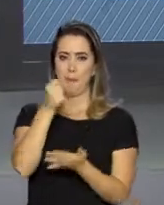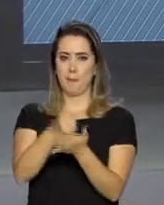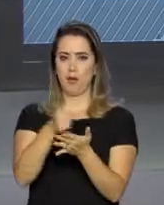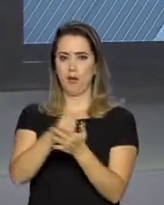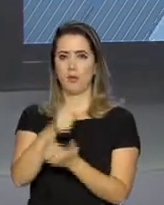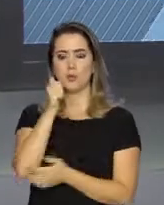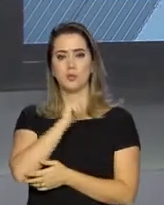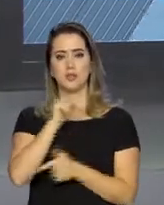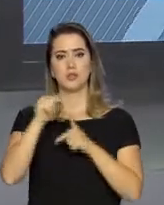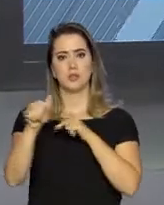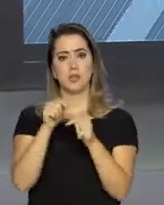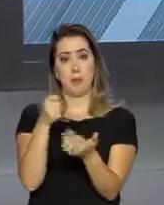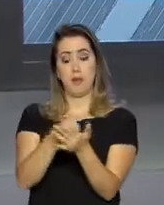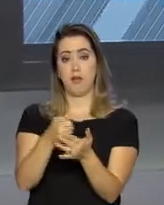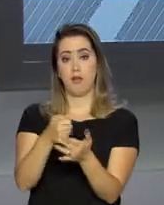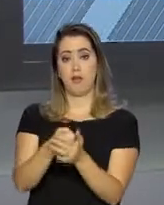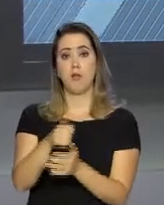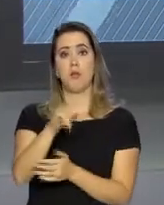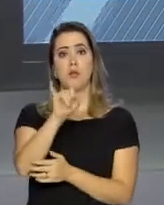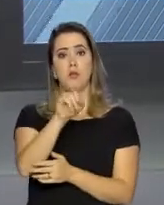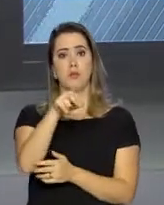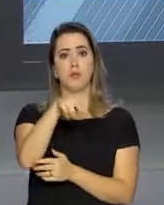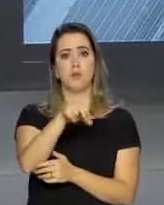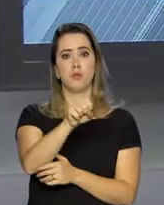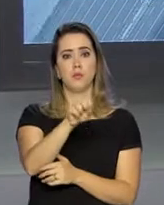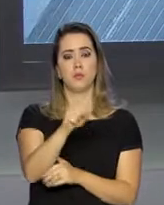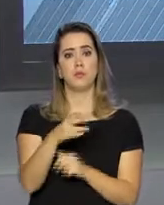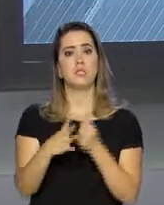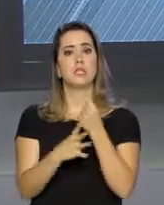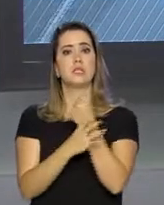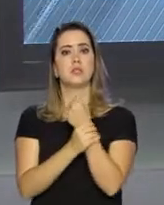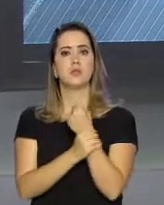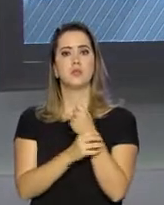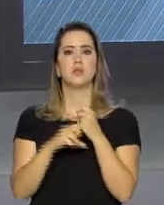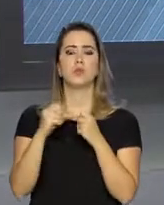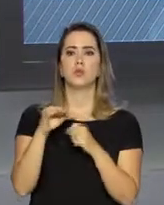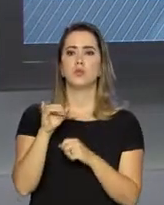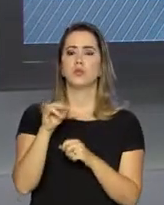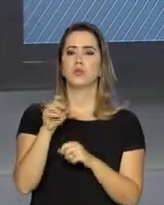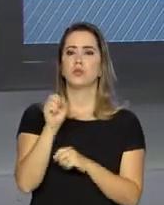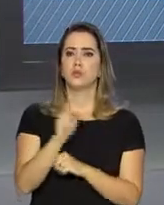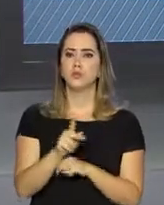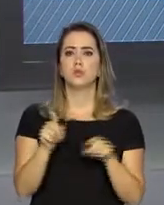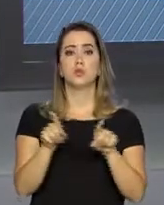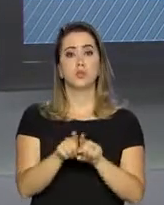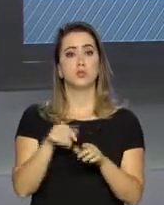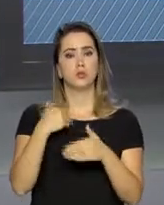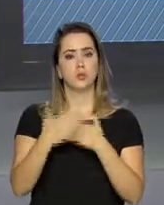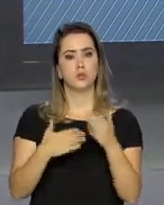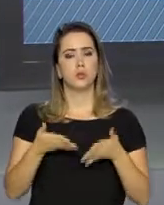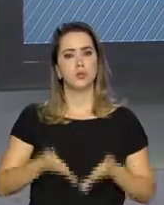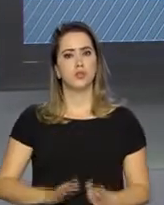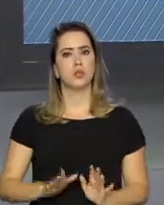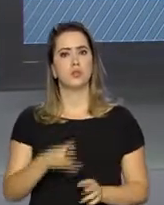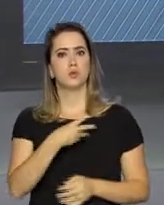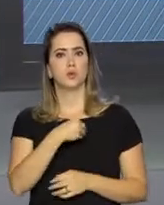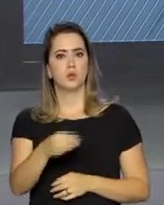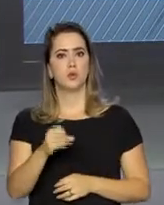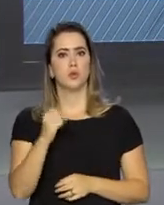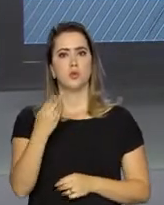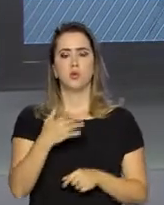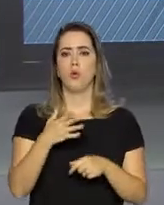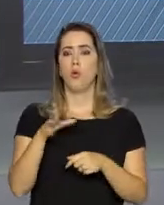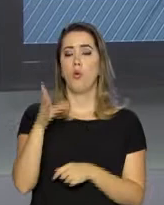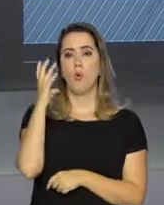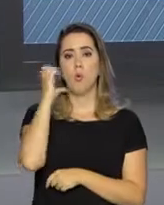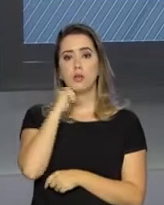que trabalham e contribuem para o inss e as seguradoras os segurados da previdência a partir do nascimento de um filho ou